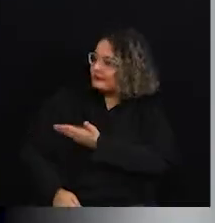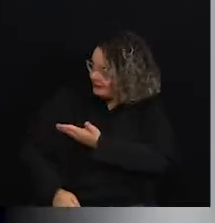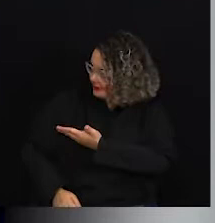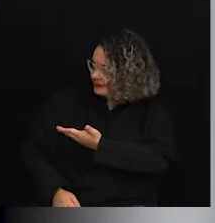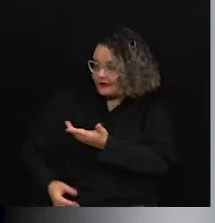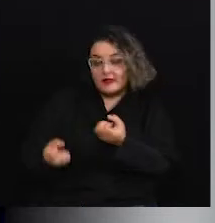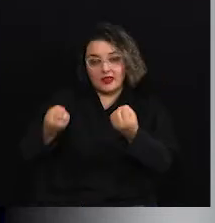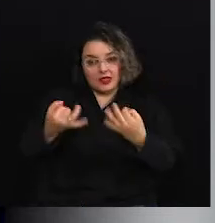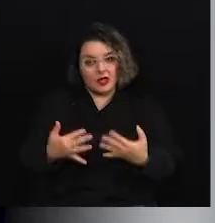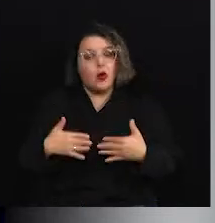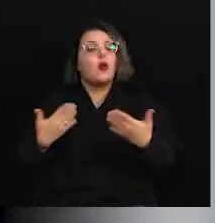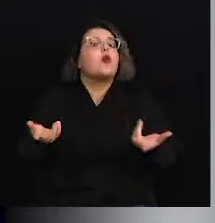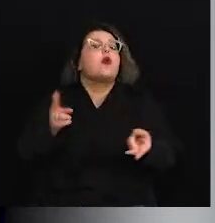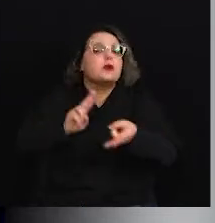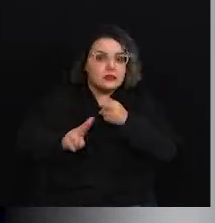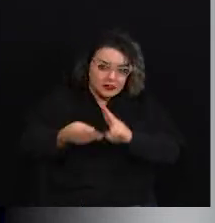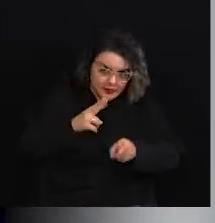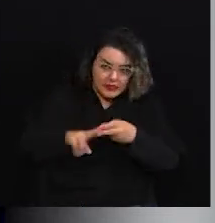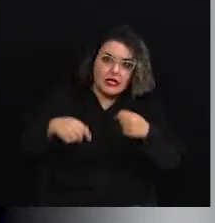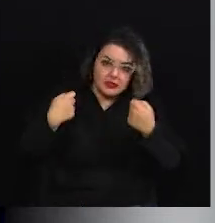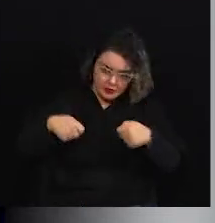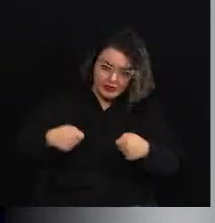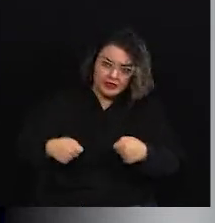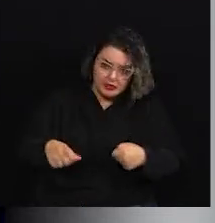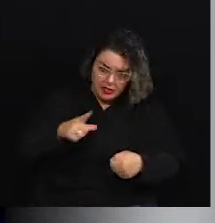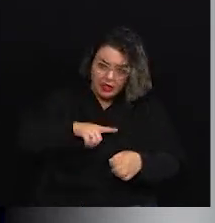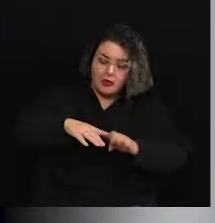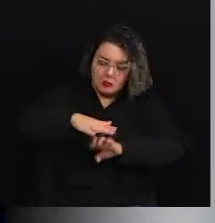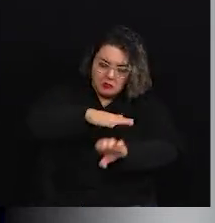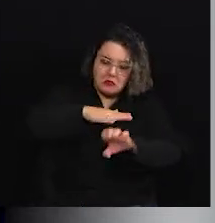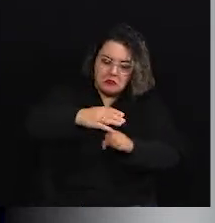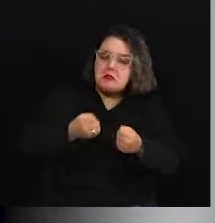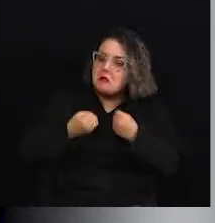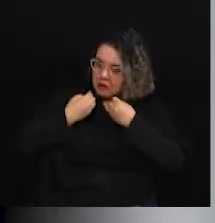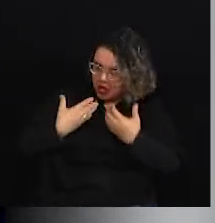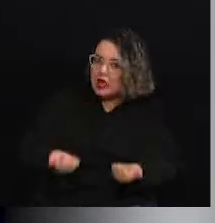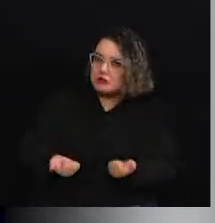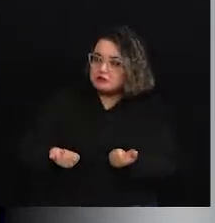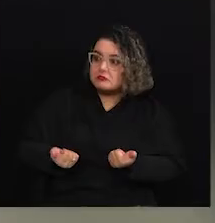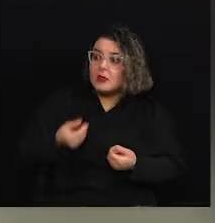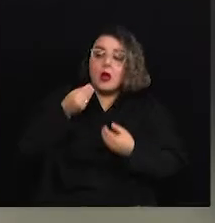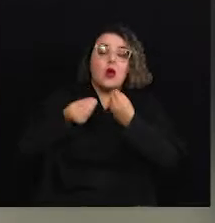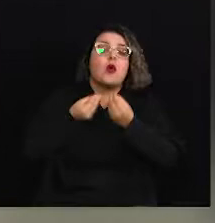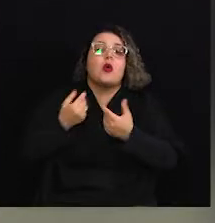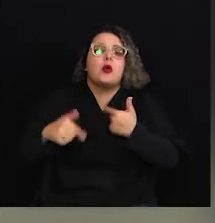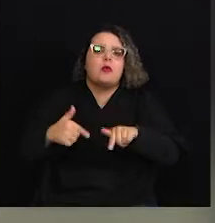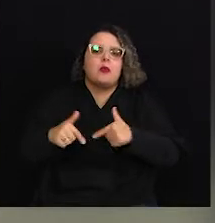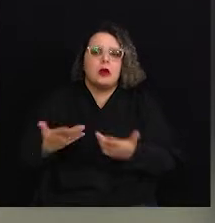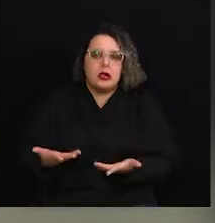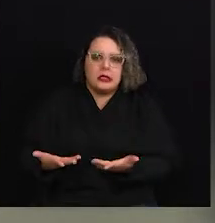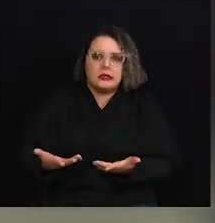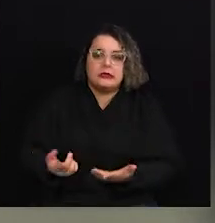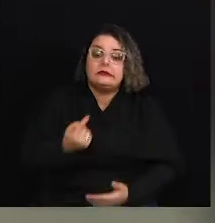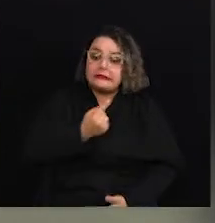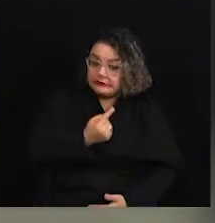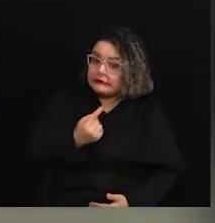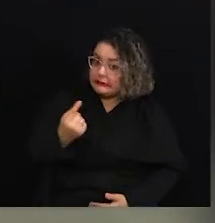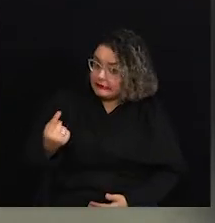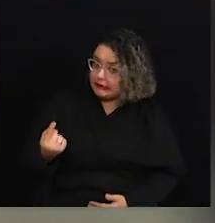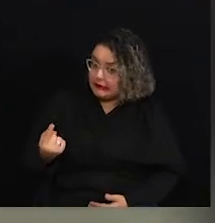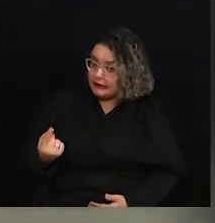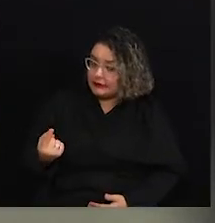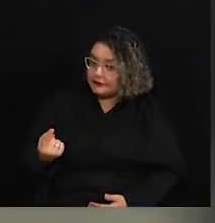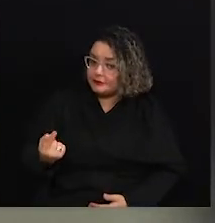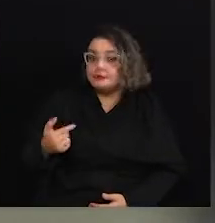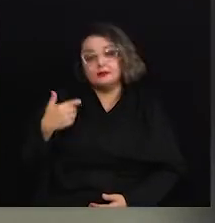Gerber explica quais são as habilidades necessárias para se ter uma empresa bem-sucedida e como se deve trabalhar em